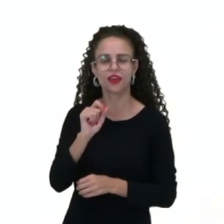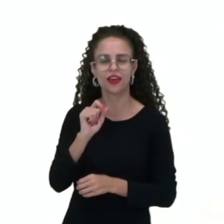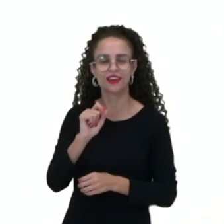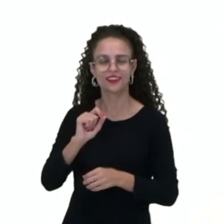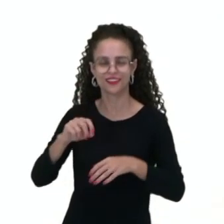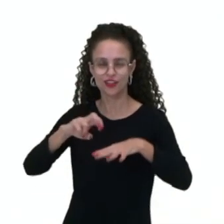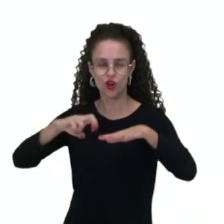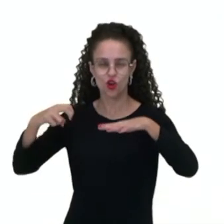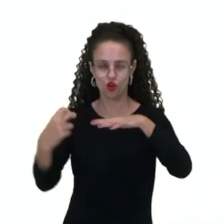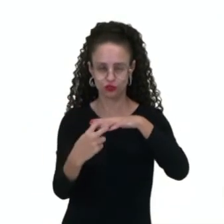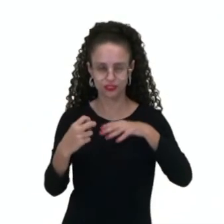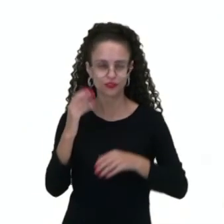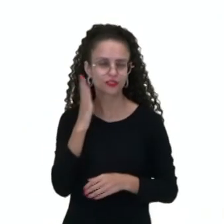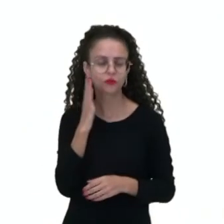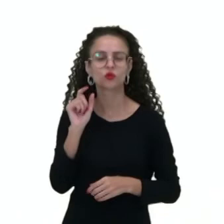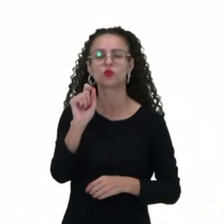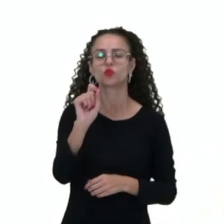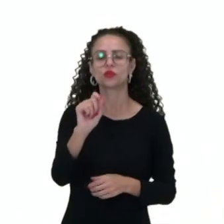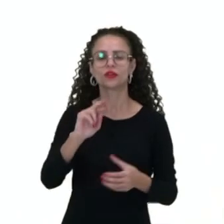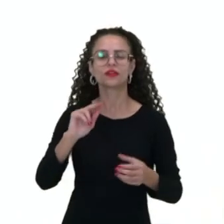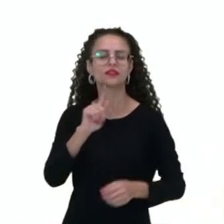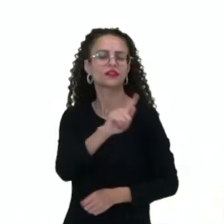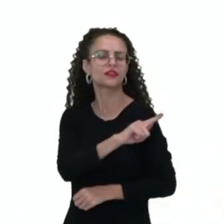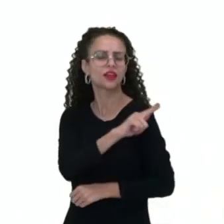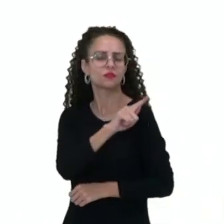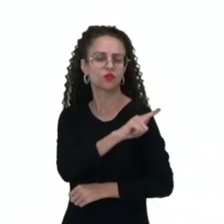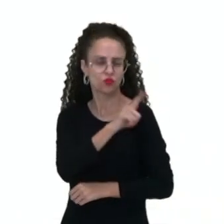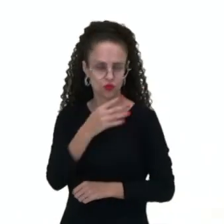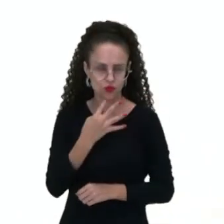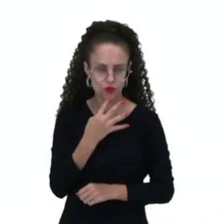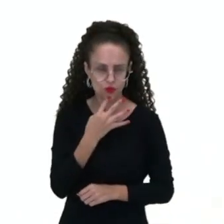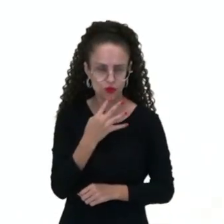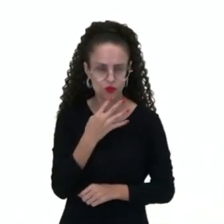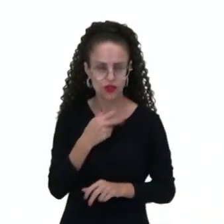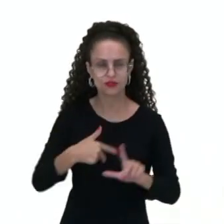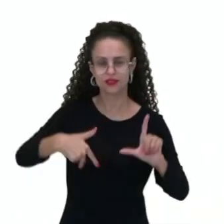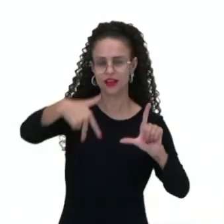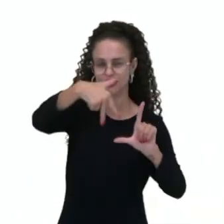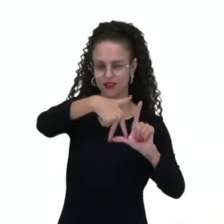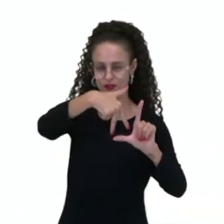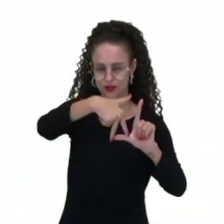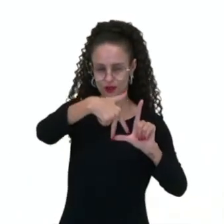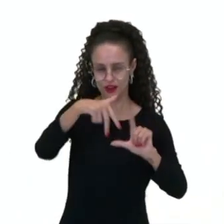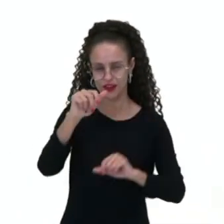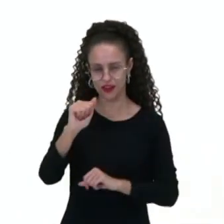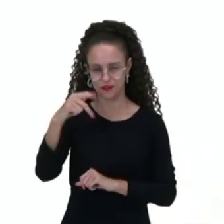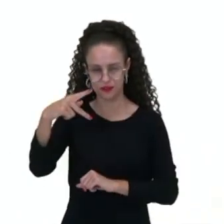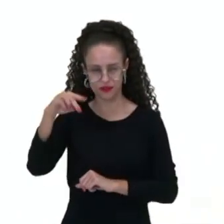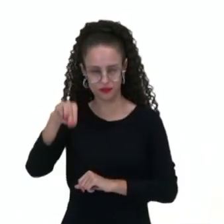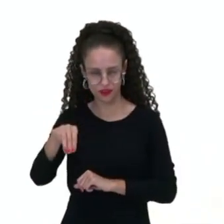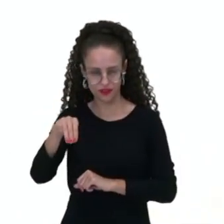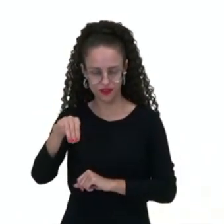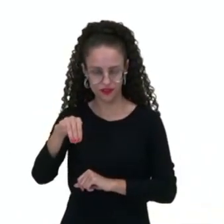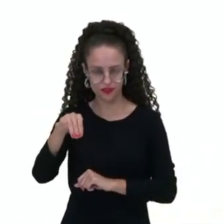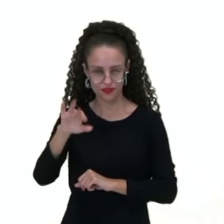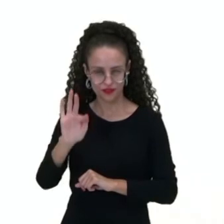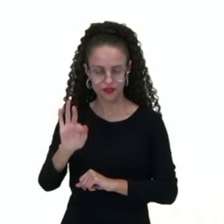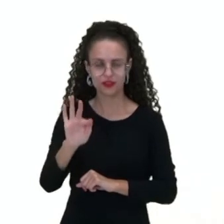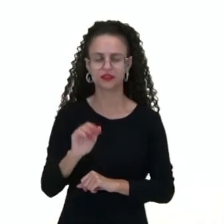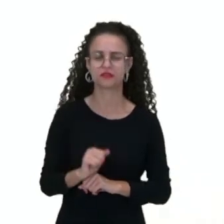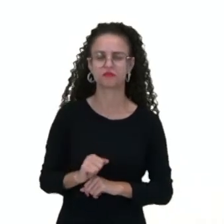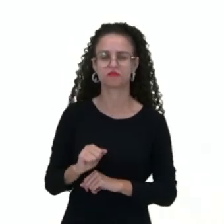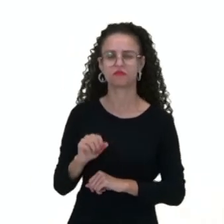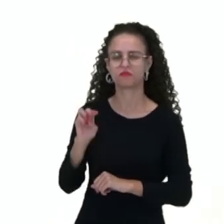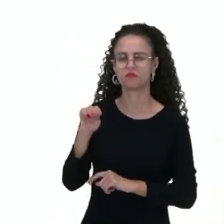classe? Vocês sabiam o que é um grêmio estudantil? Associação de pais e mestres? Nossa, professor!